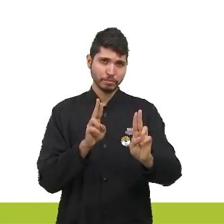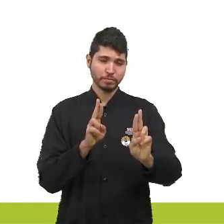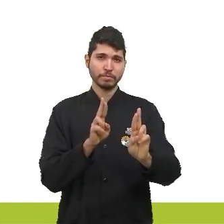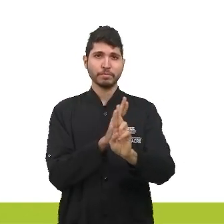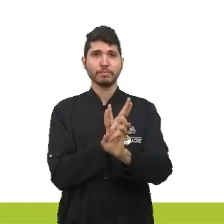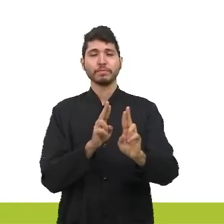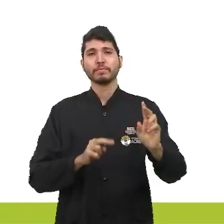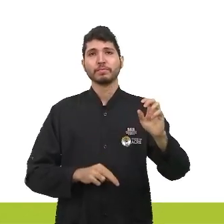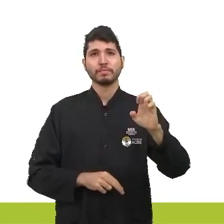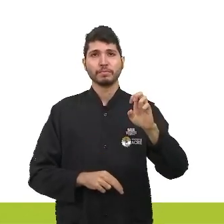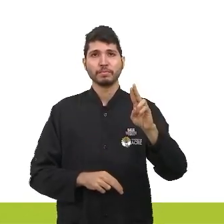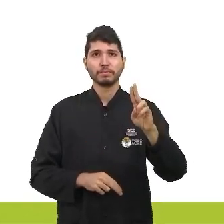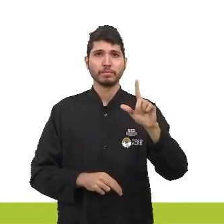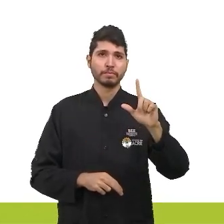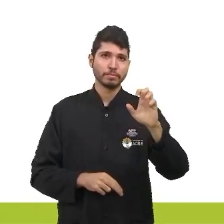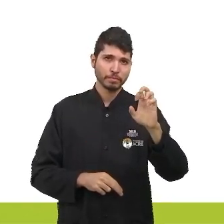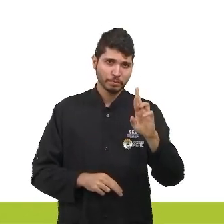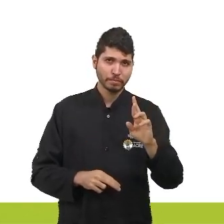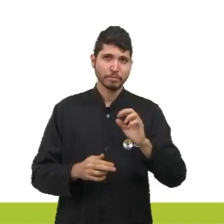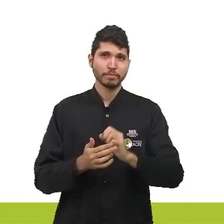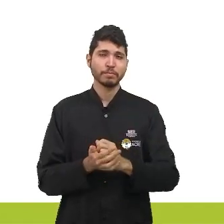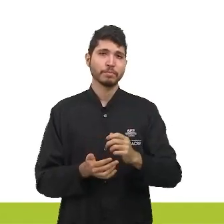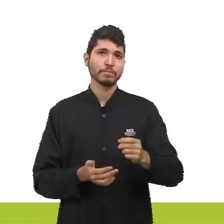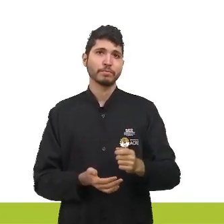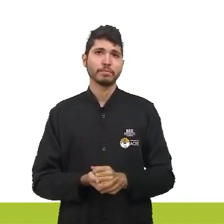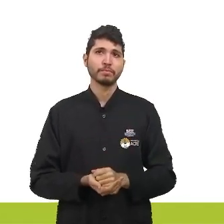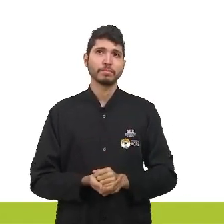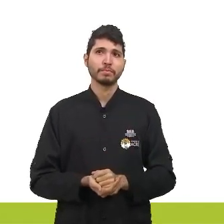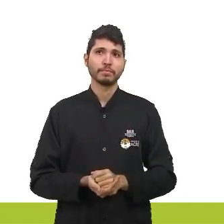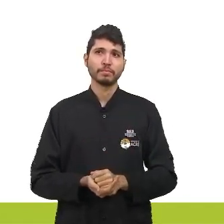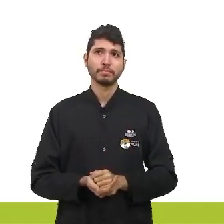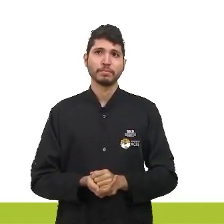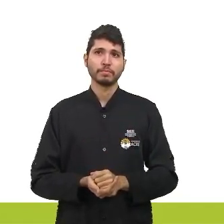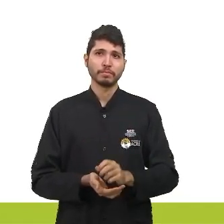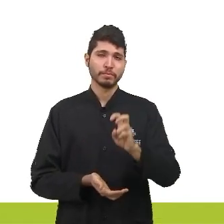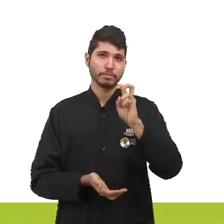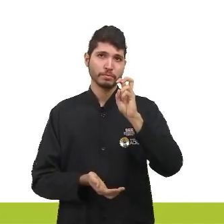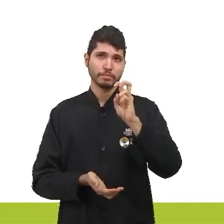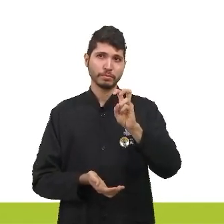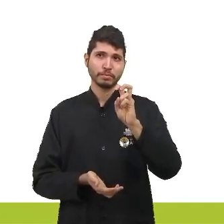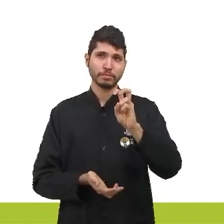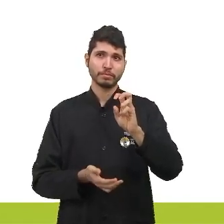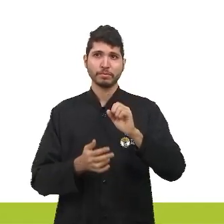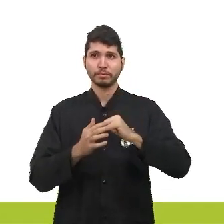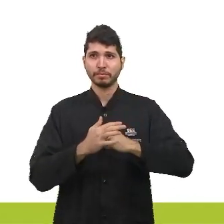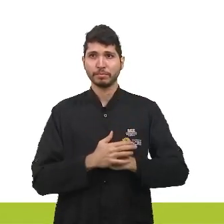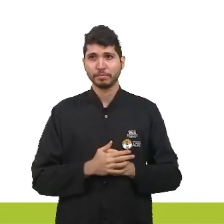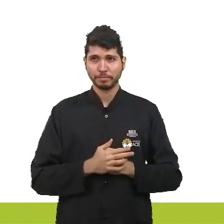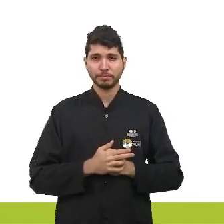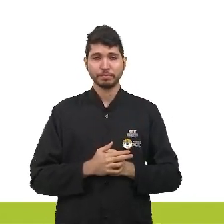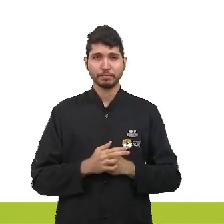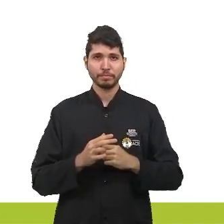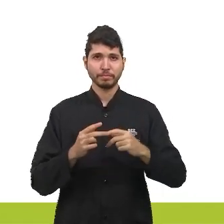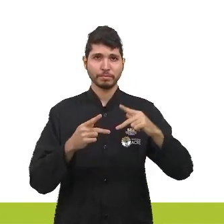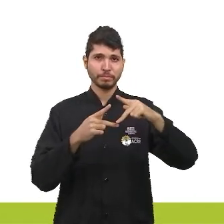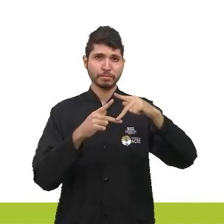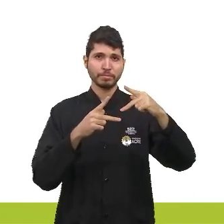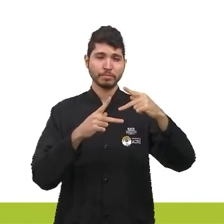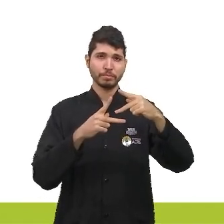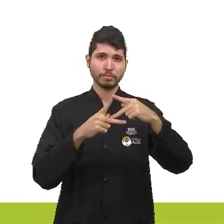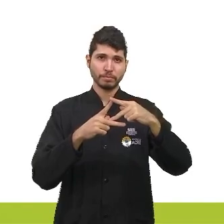Ok. Os poliedros de Platão, eles são somente 5, que são o tetraedro, o